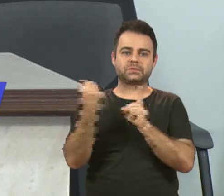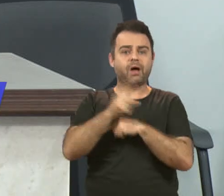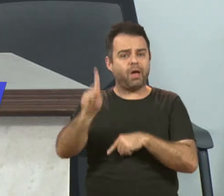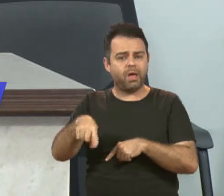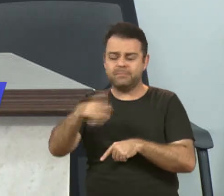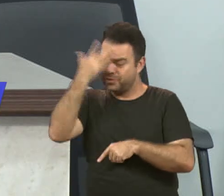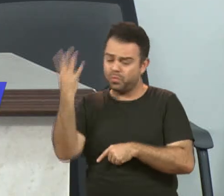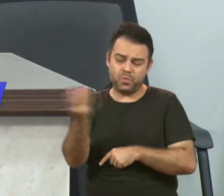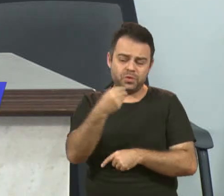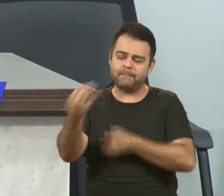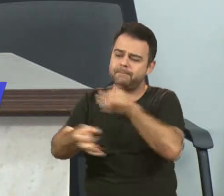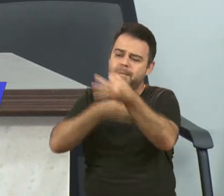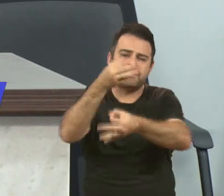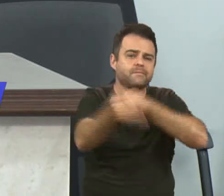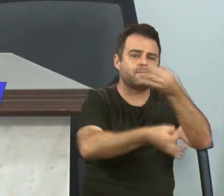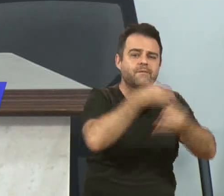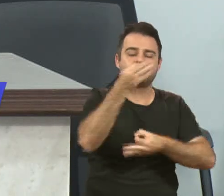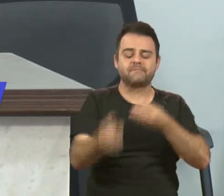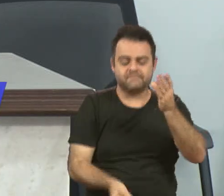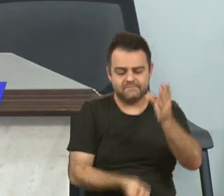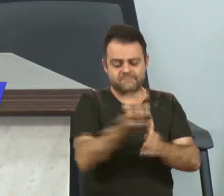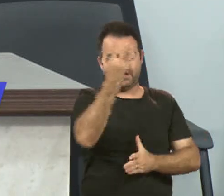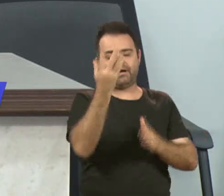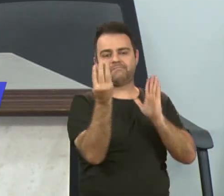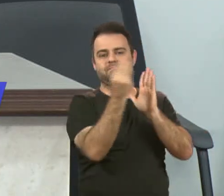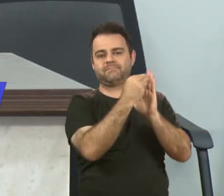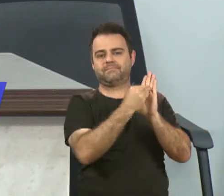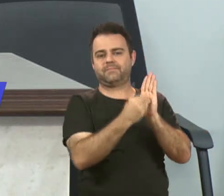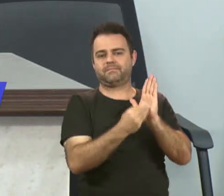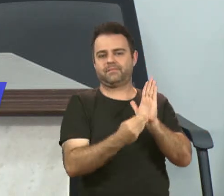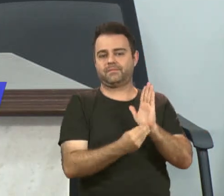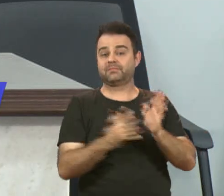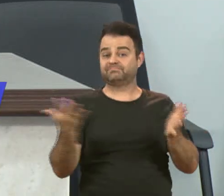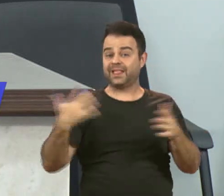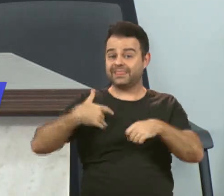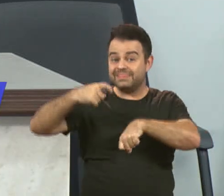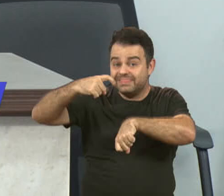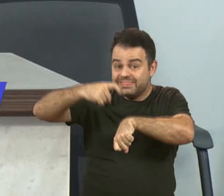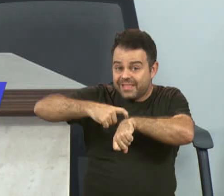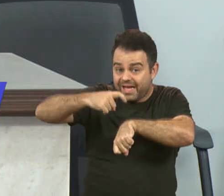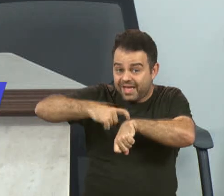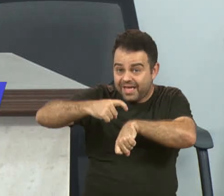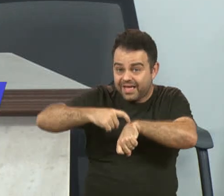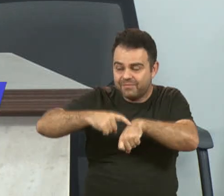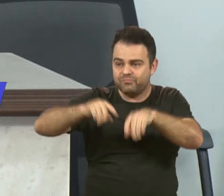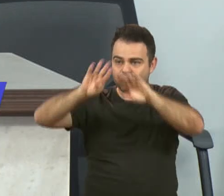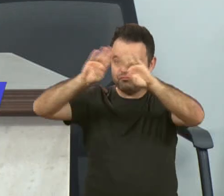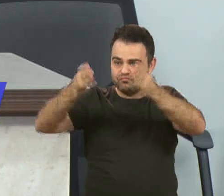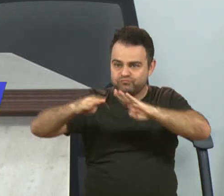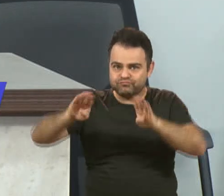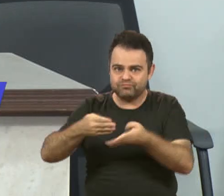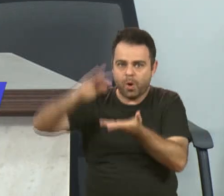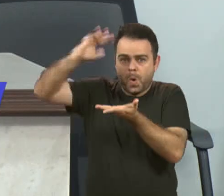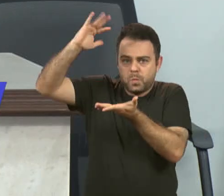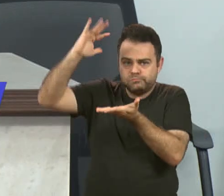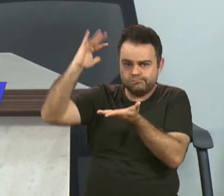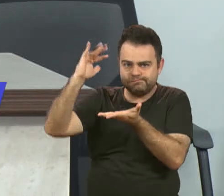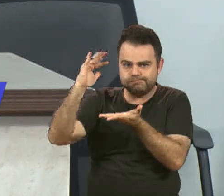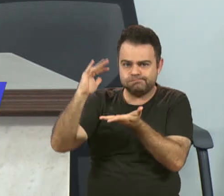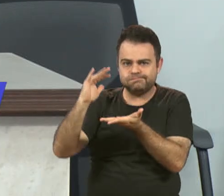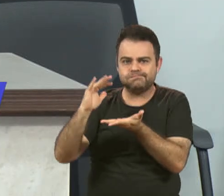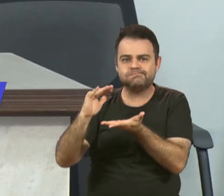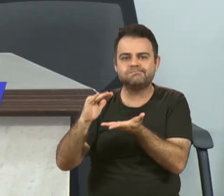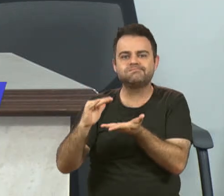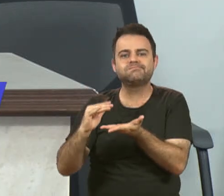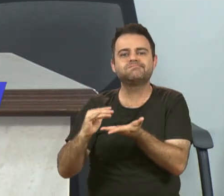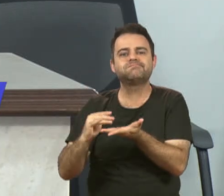mãos. E o tempo escorre pela ampulheta. Ele é o contador de história que construímos. O tempo que